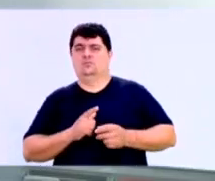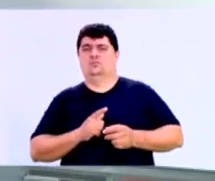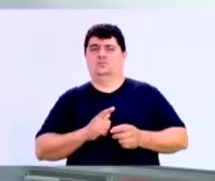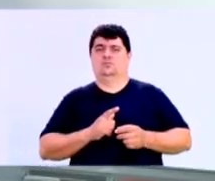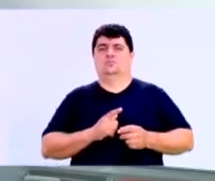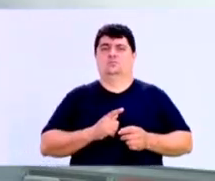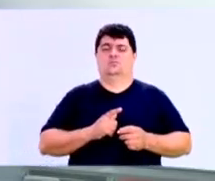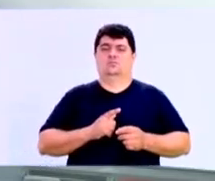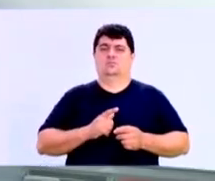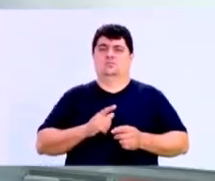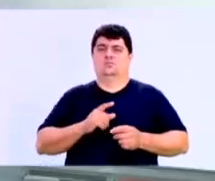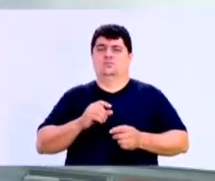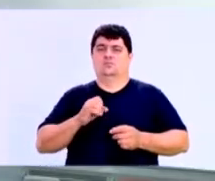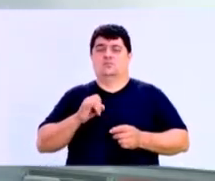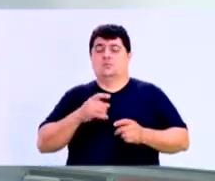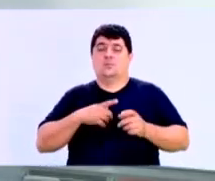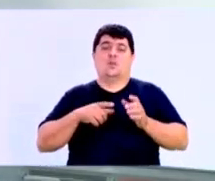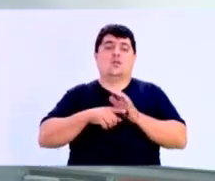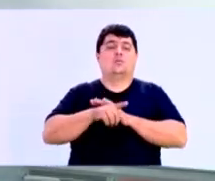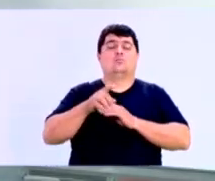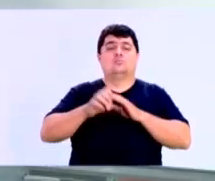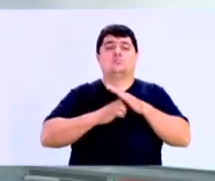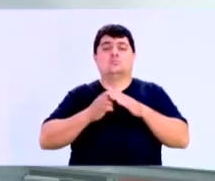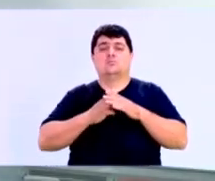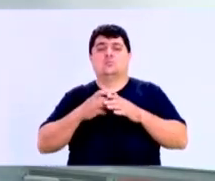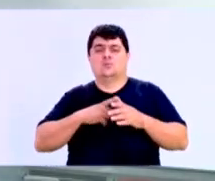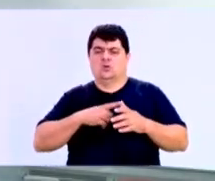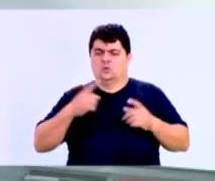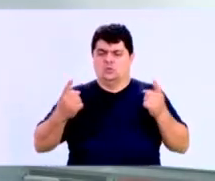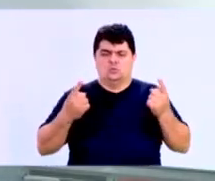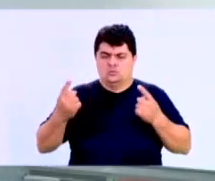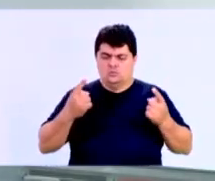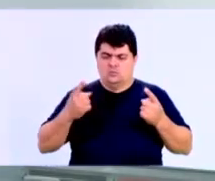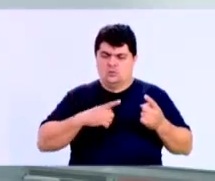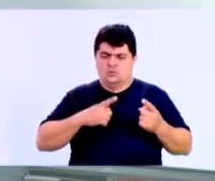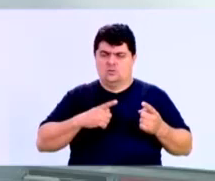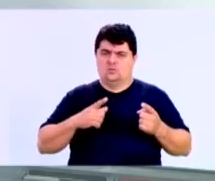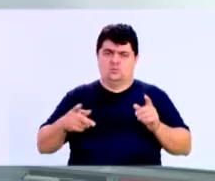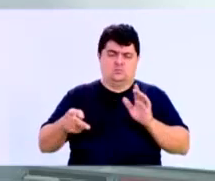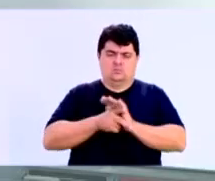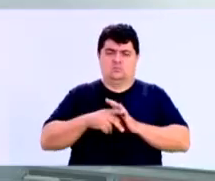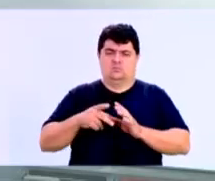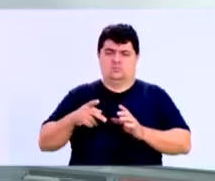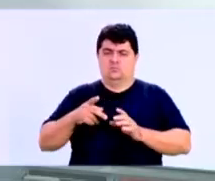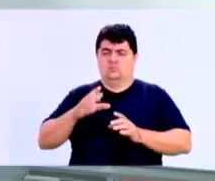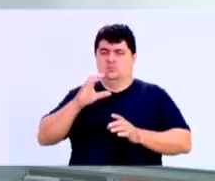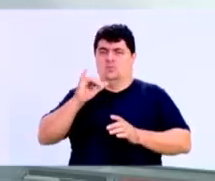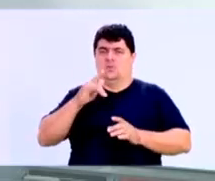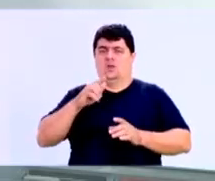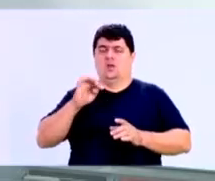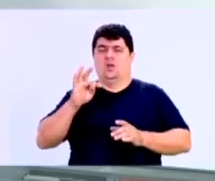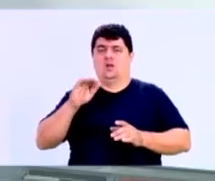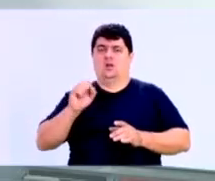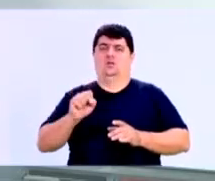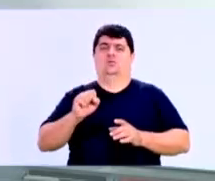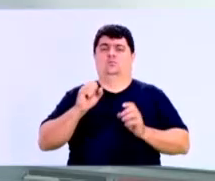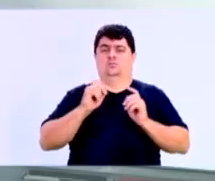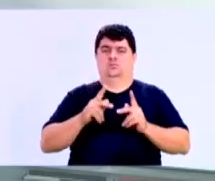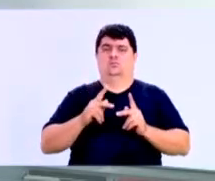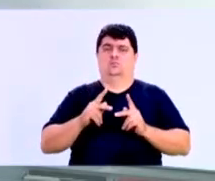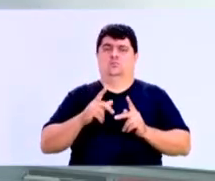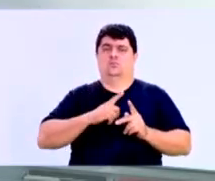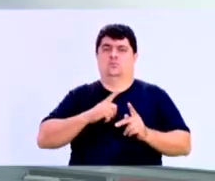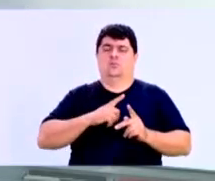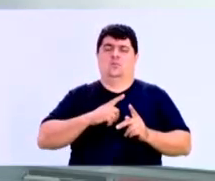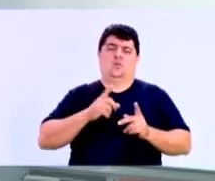ok? Se você está próximo à empresa, pergunta para a empresa se os dois fazem relação com os clientes. Tem que ser venda de mercadoria, correto? Se